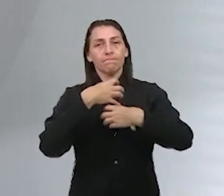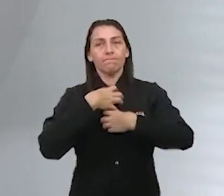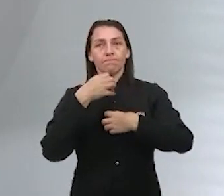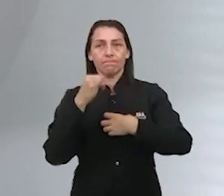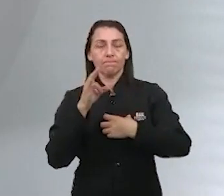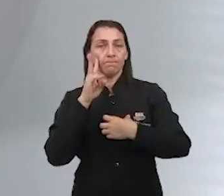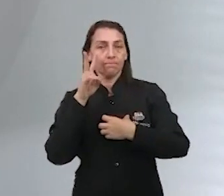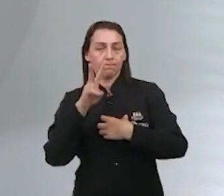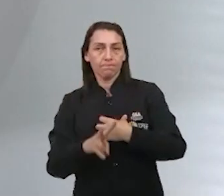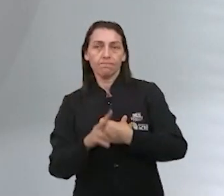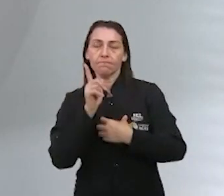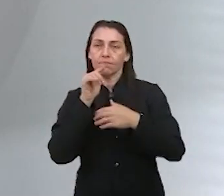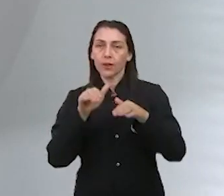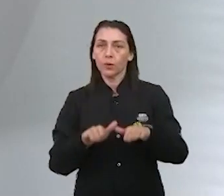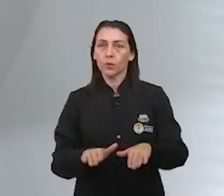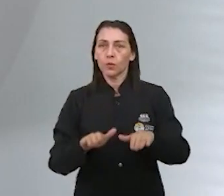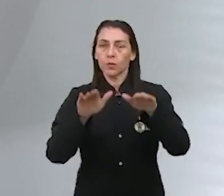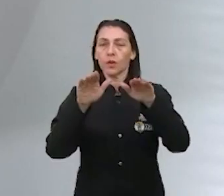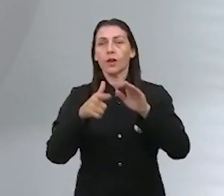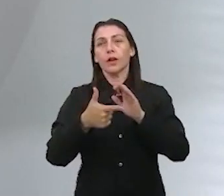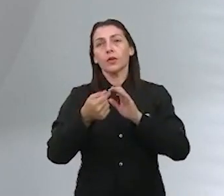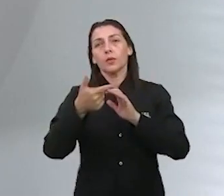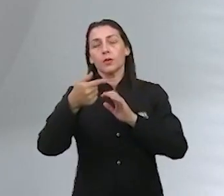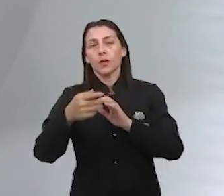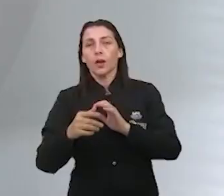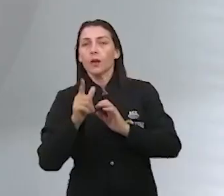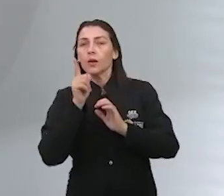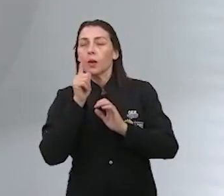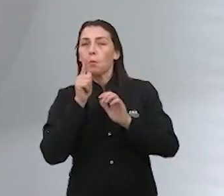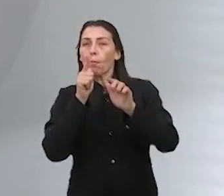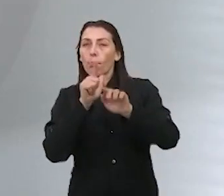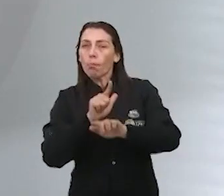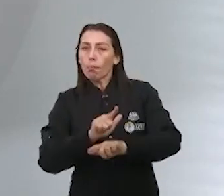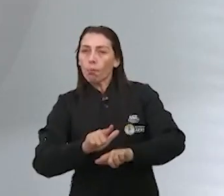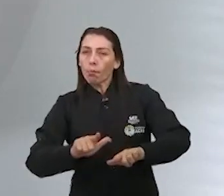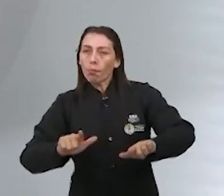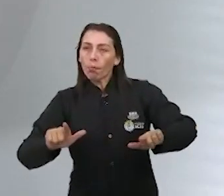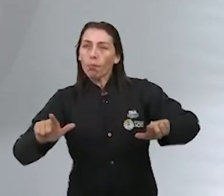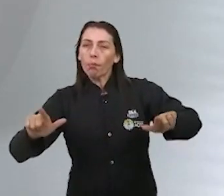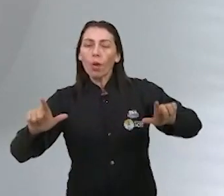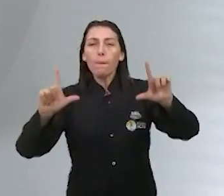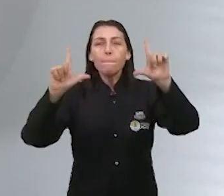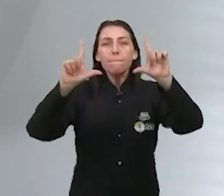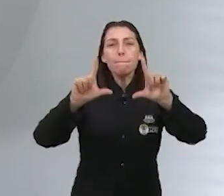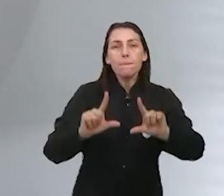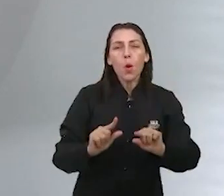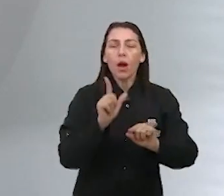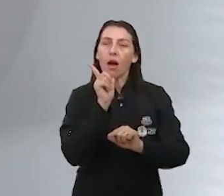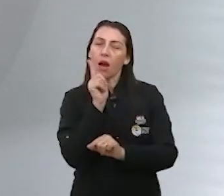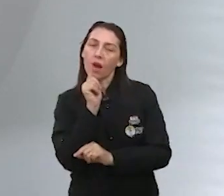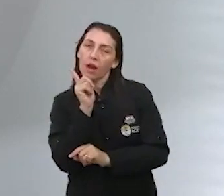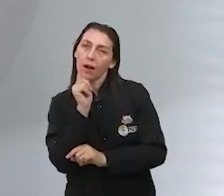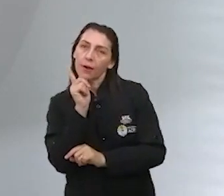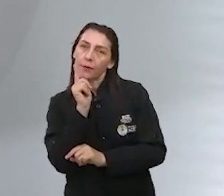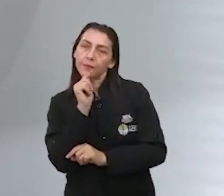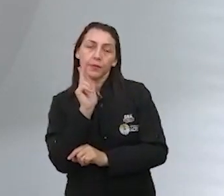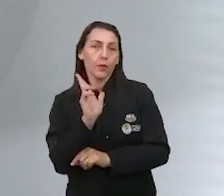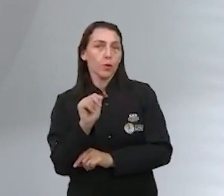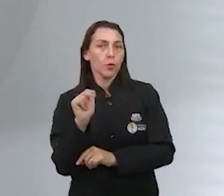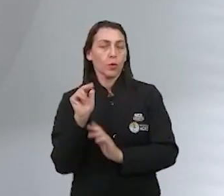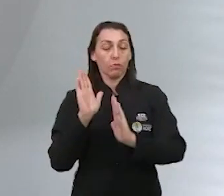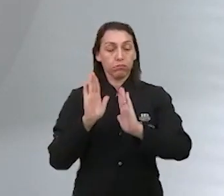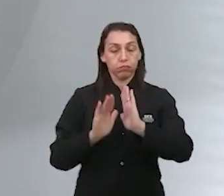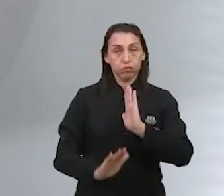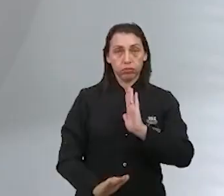vocês verificarem, o Rio Acre em 2024, ele está na pior cota de água que já tivemos na história, tá? Nunca esteve tão